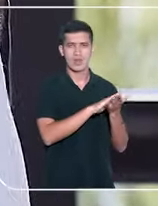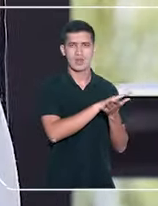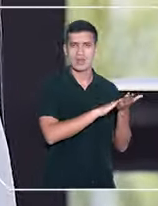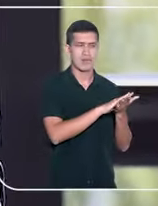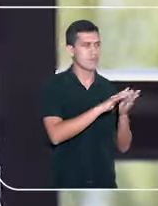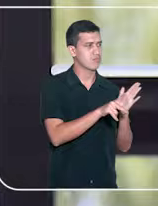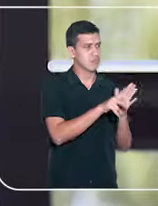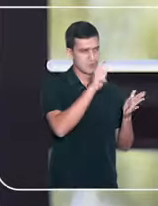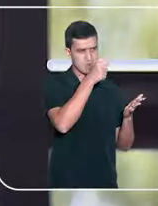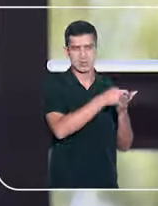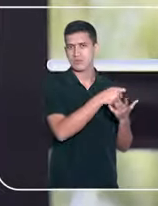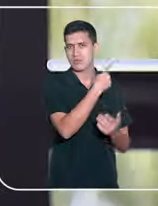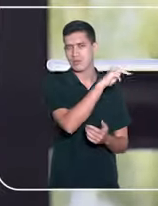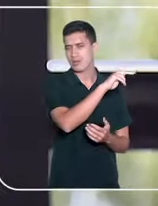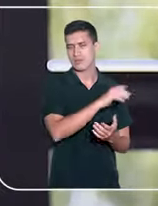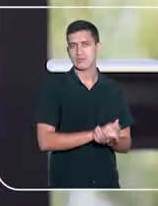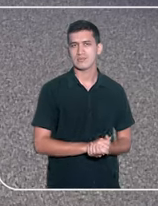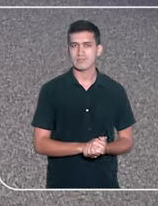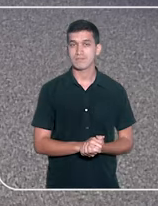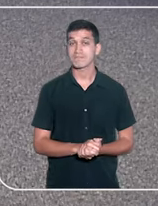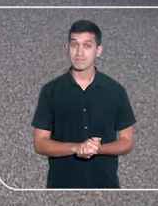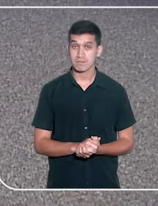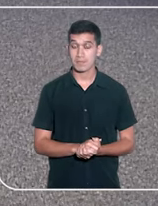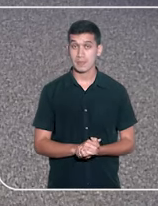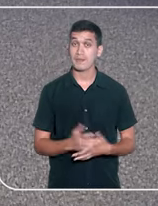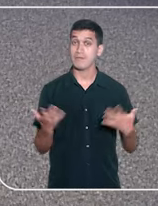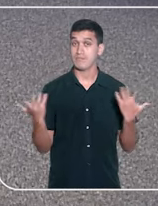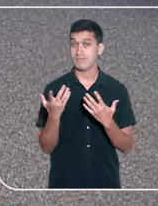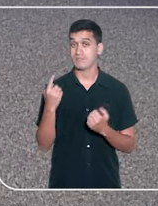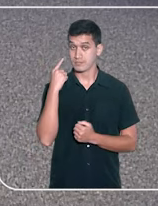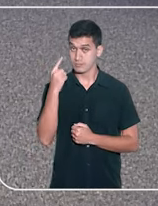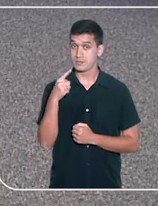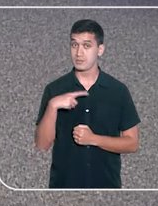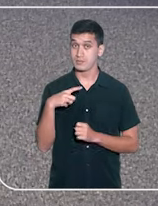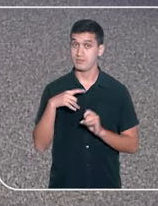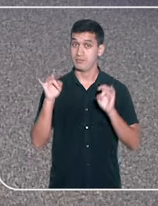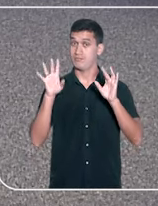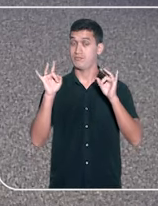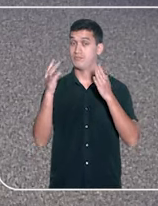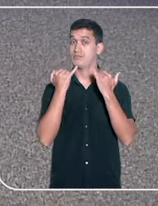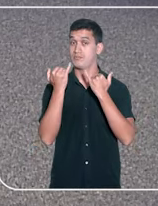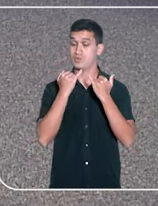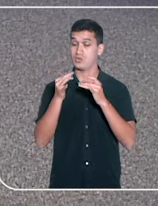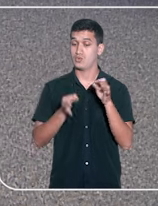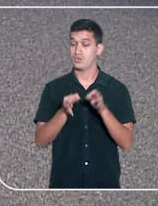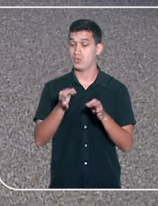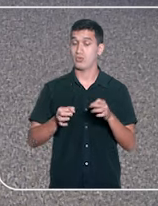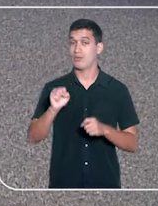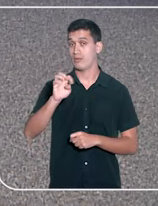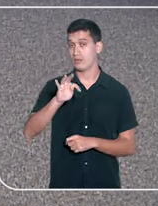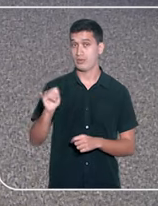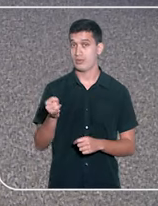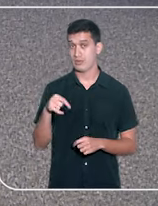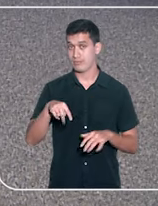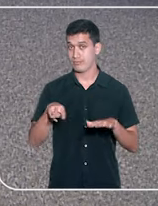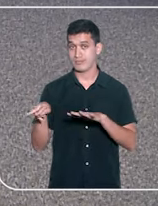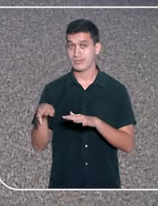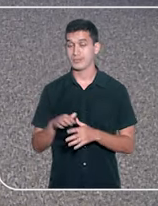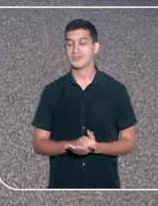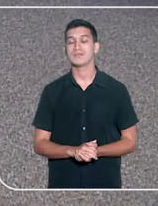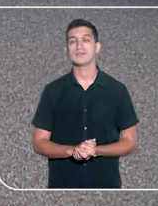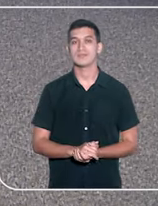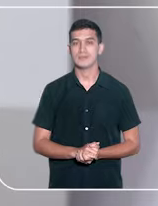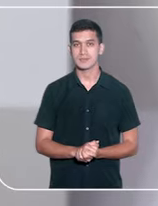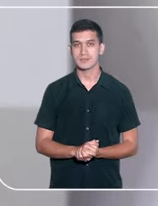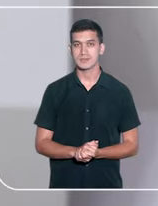outro vício que justificasse a revisão do julgado agora vamos ao que foi destaque entre os julgamentos nos colegiados do